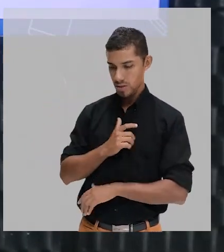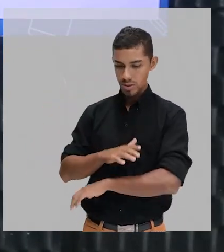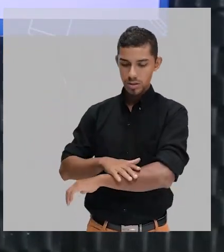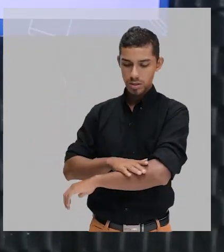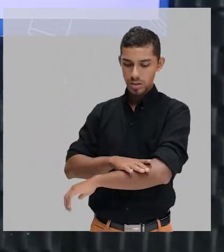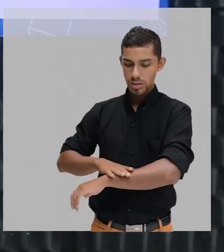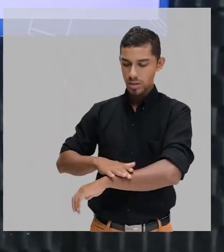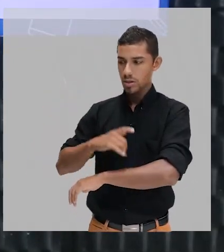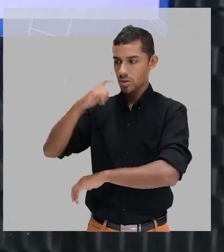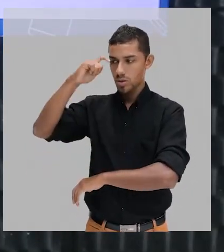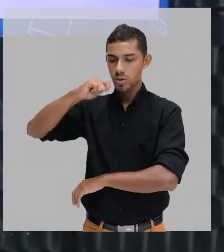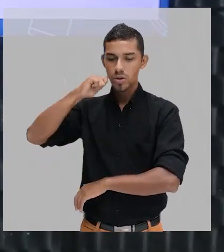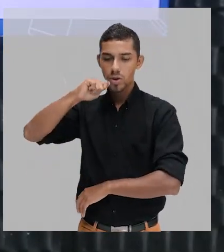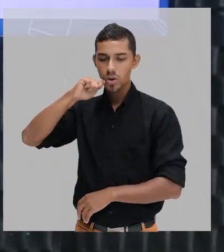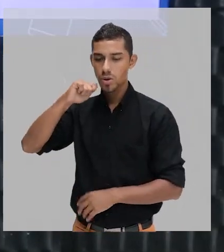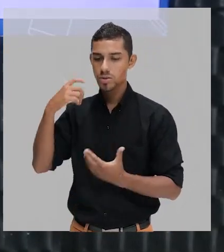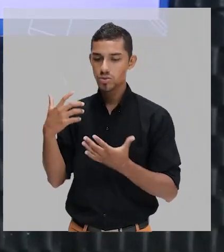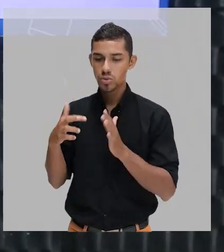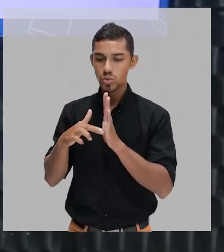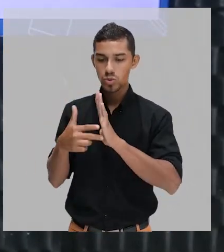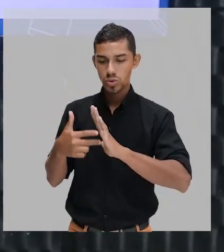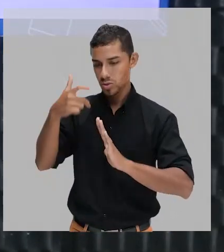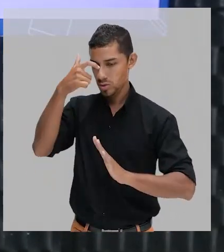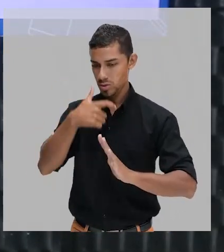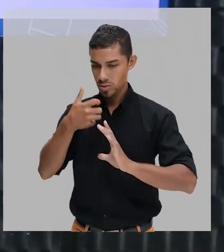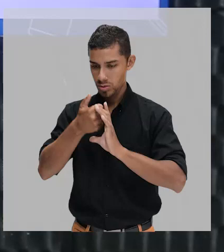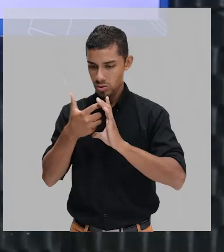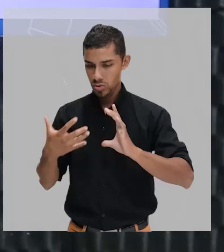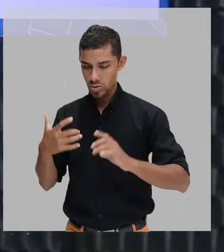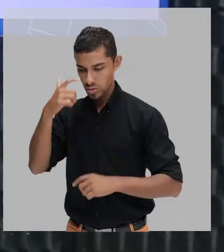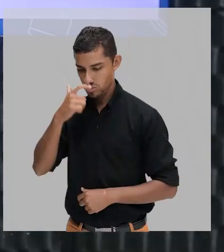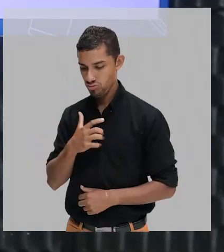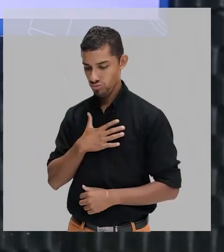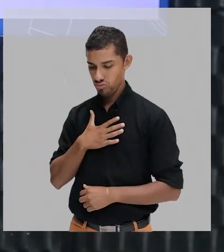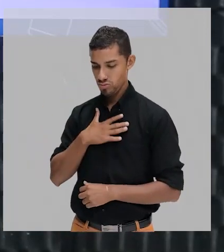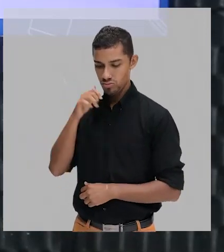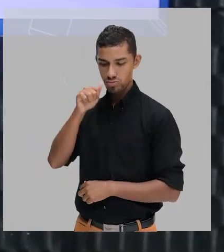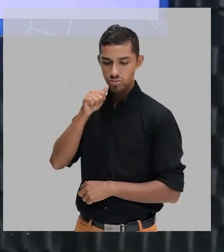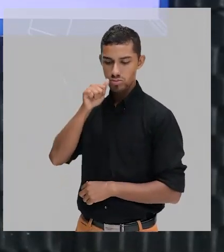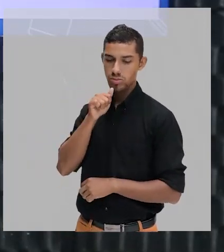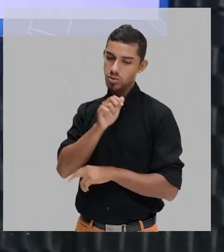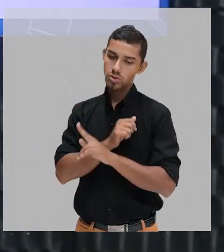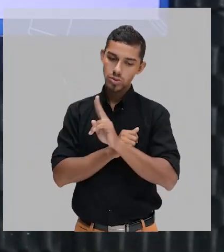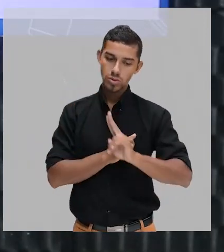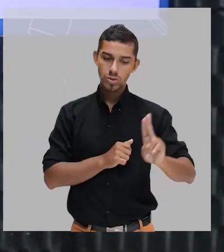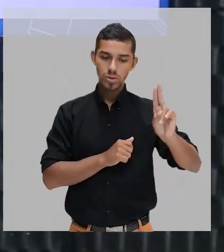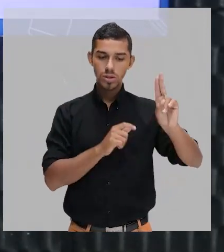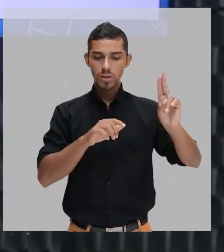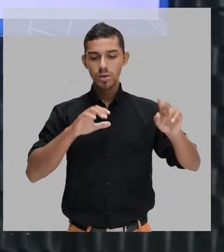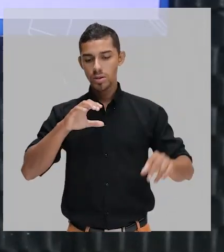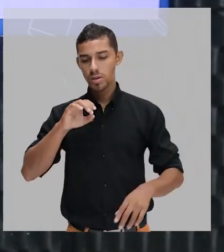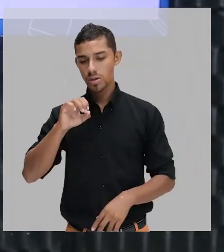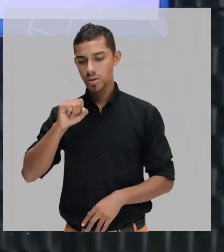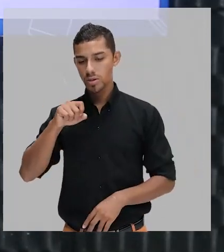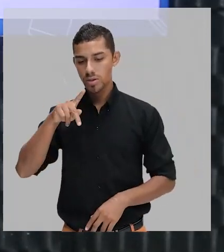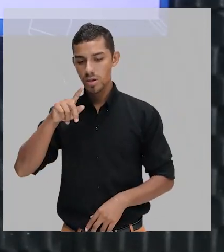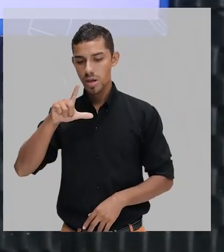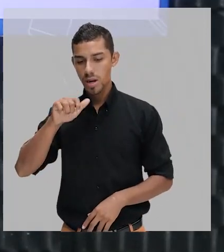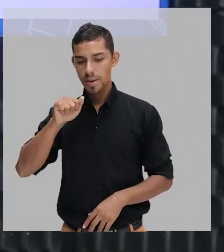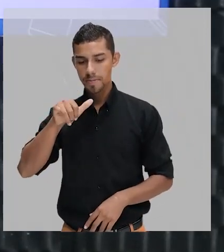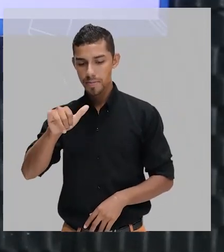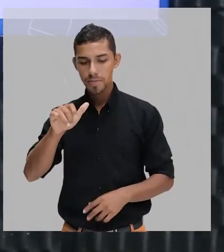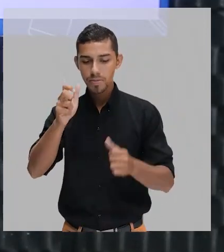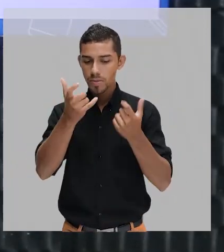o figurino, uma fantasia ou um traje que se usa para um cosplay, por exemplo, de expandir mais aí,